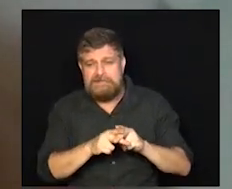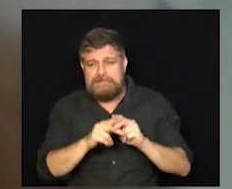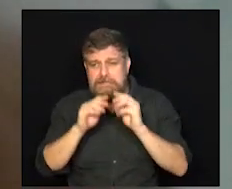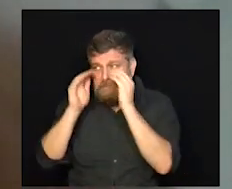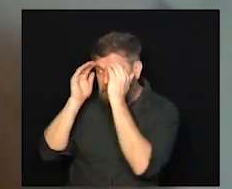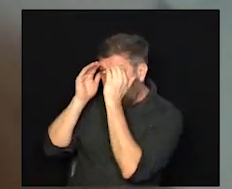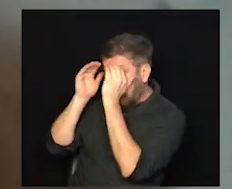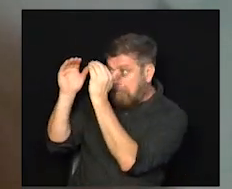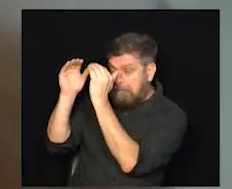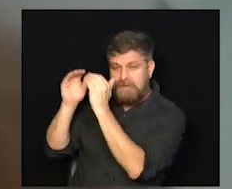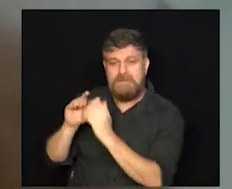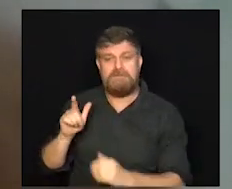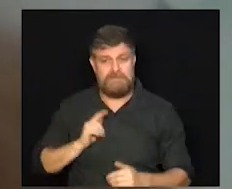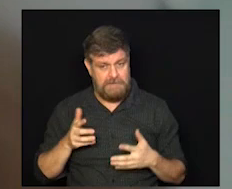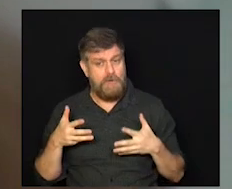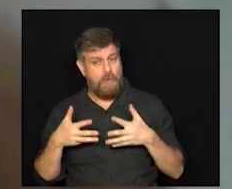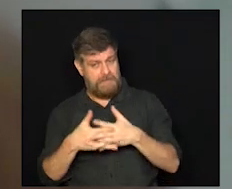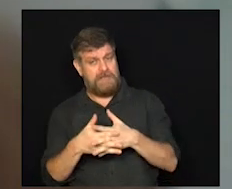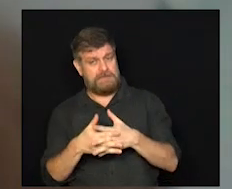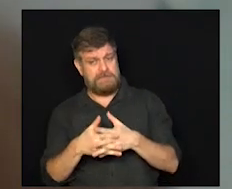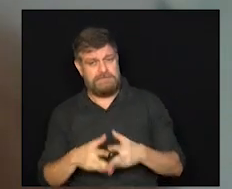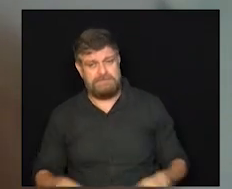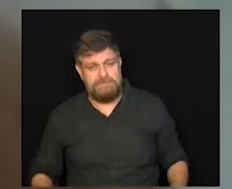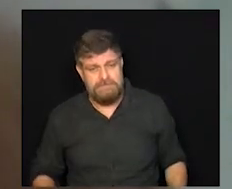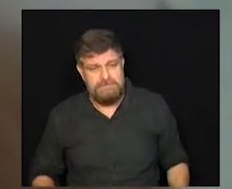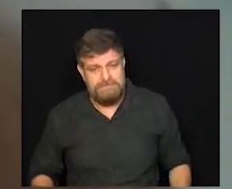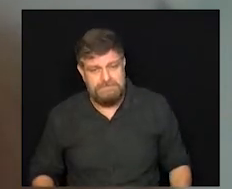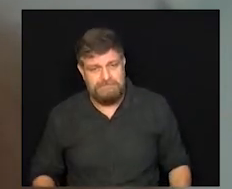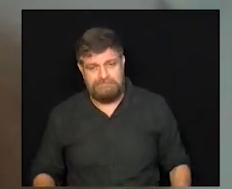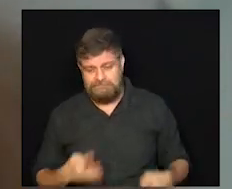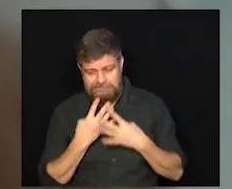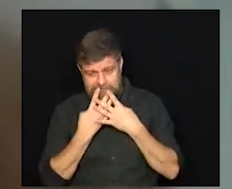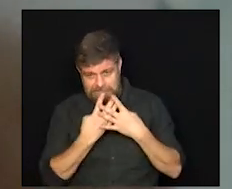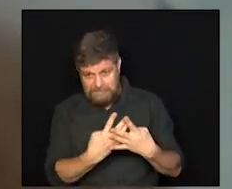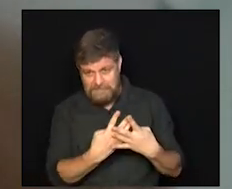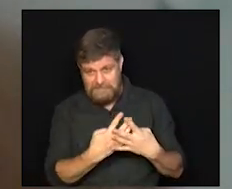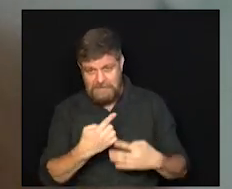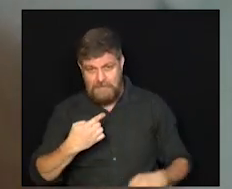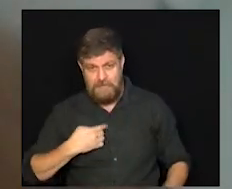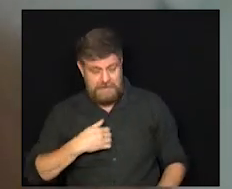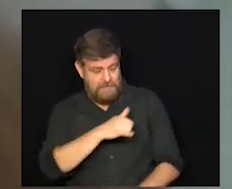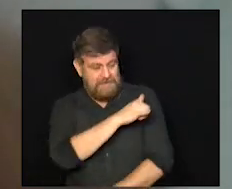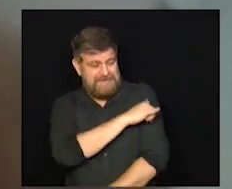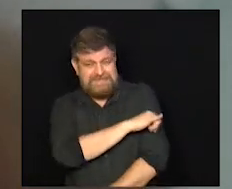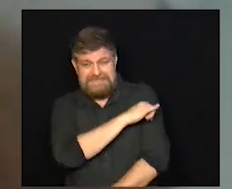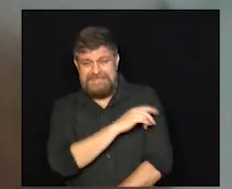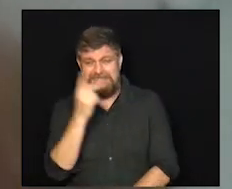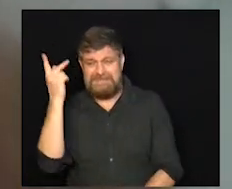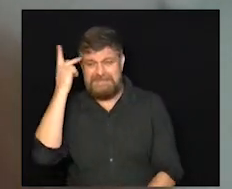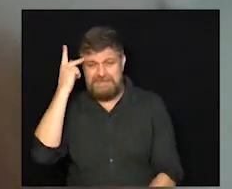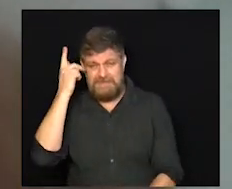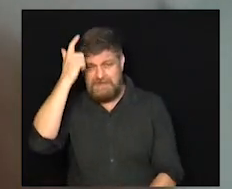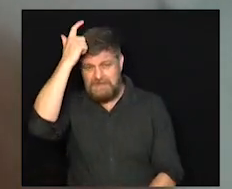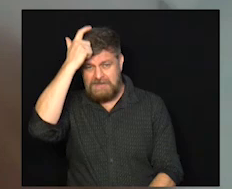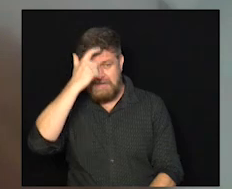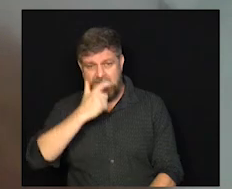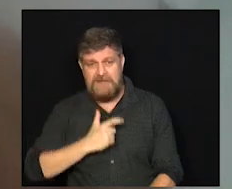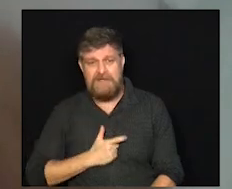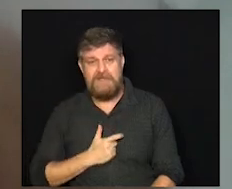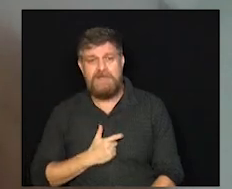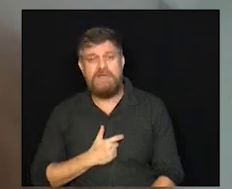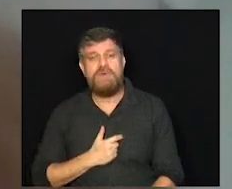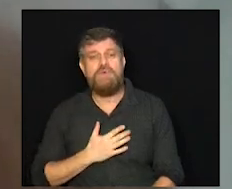isso é complexo, Eu confesso que quando eu preciso ir ao Rio de Janeiro e a São Paulo, meu prazer é andar sempre no